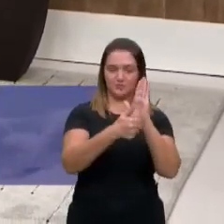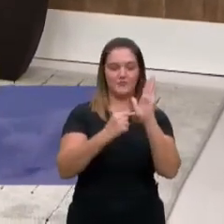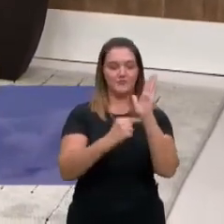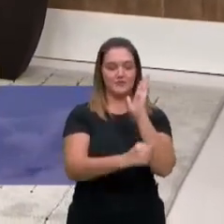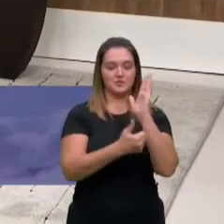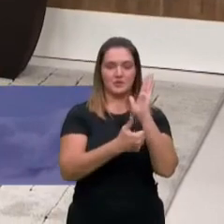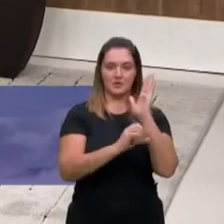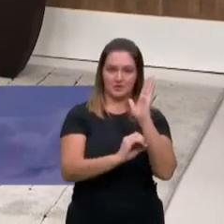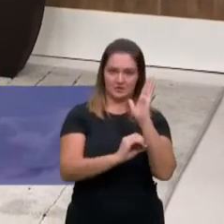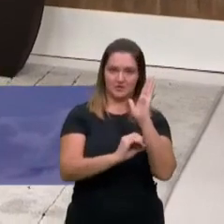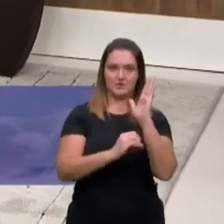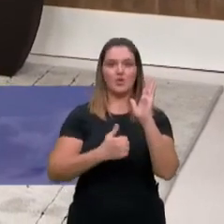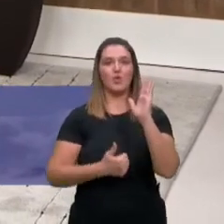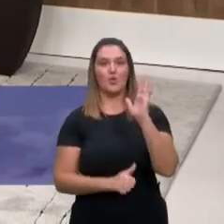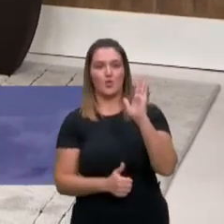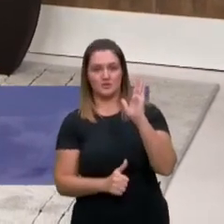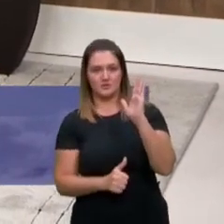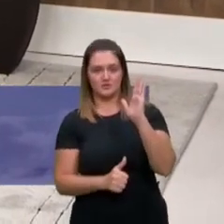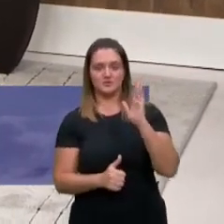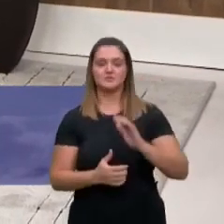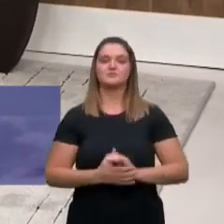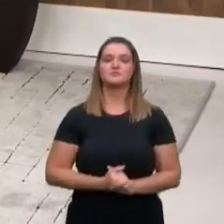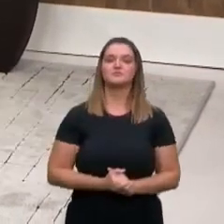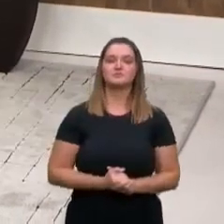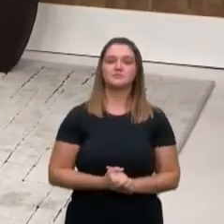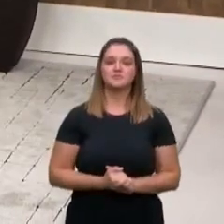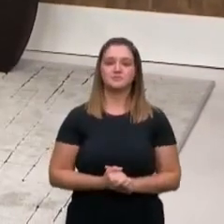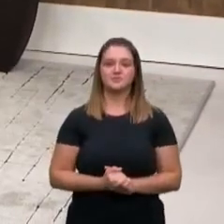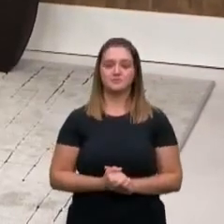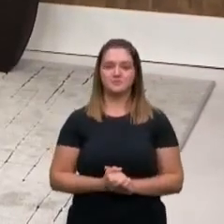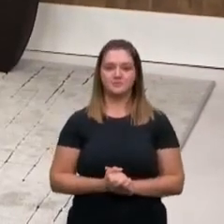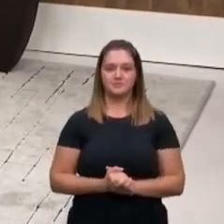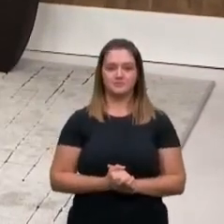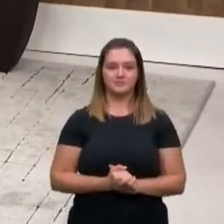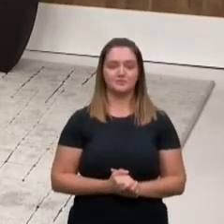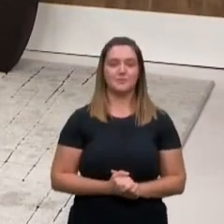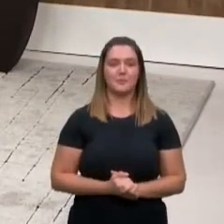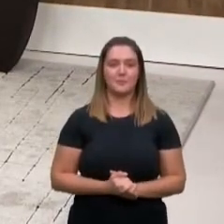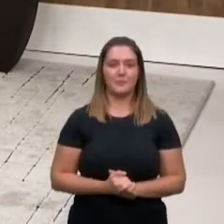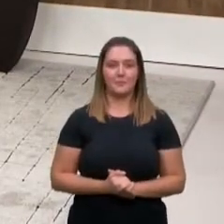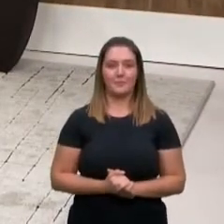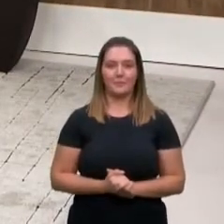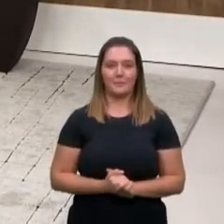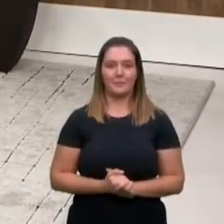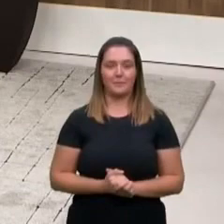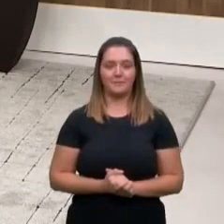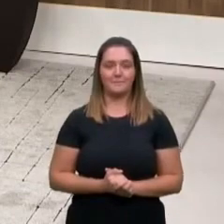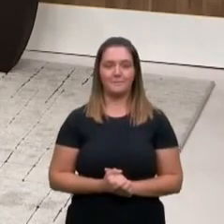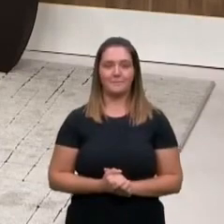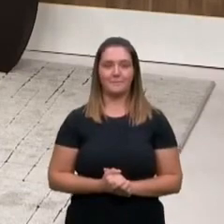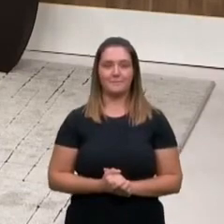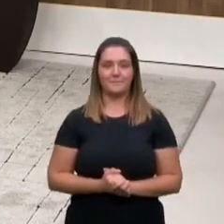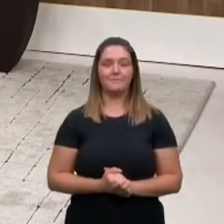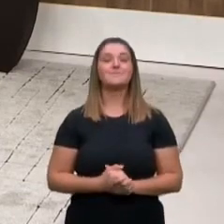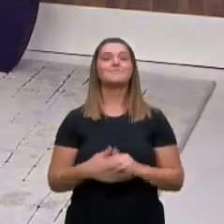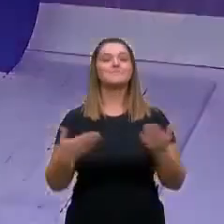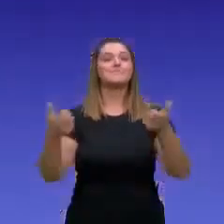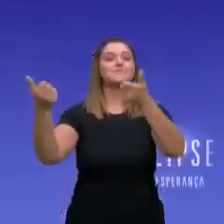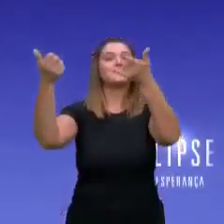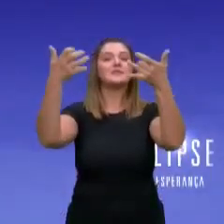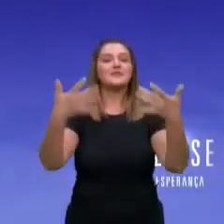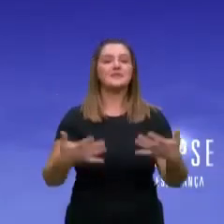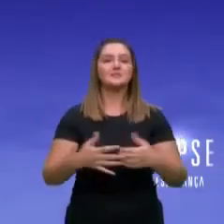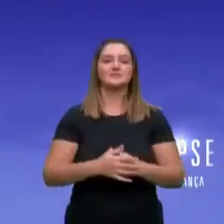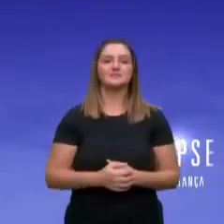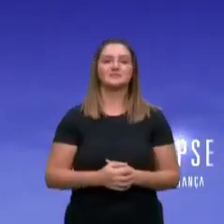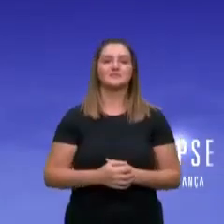versículos 10 e 11, que diz assim, capítulo 1, versos 10 e 11. Pronto, diz